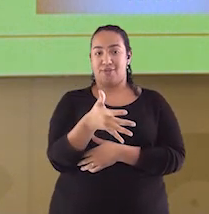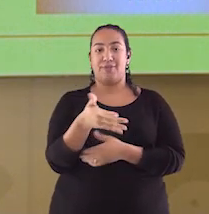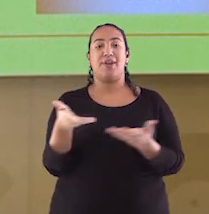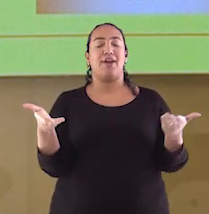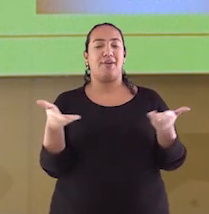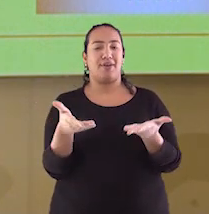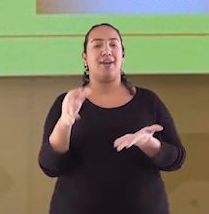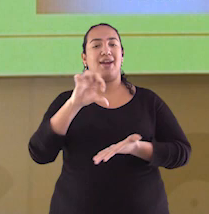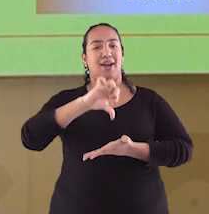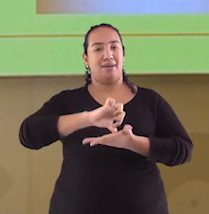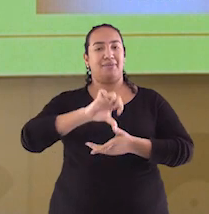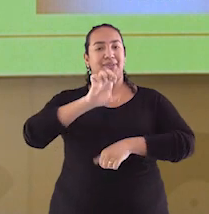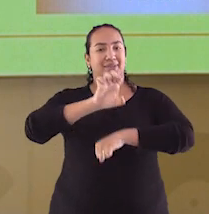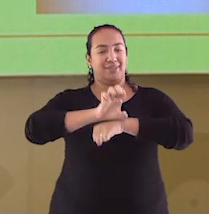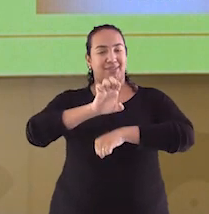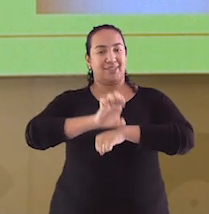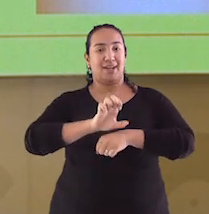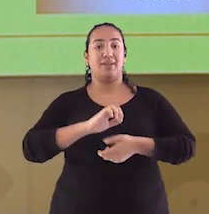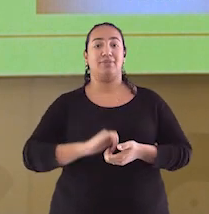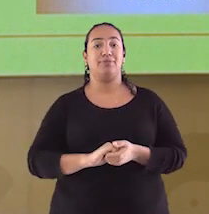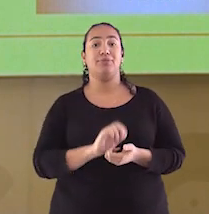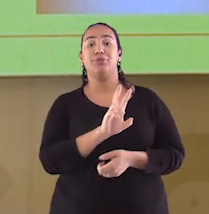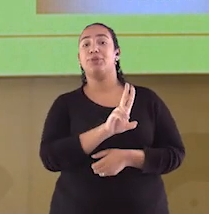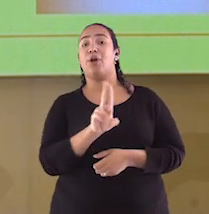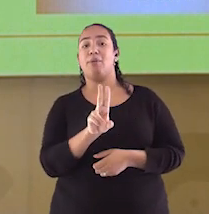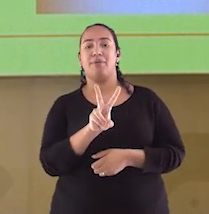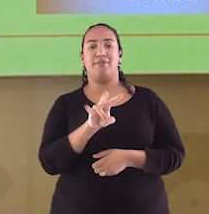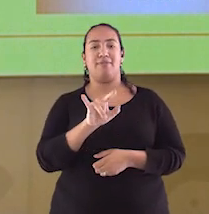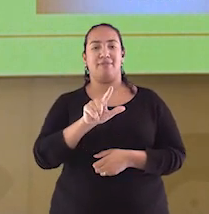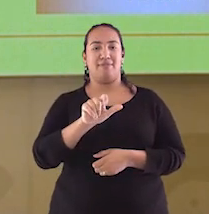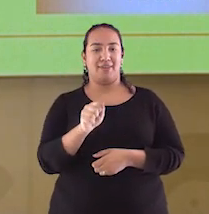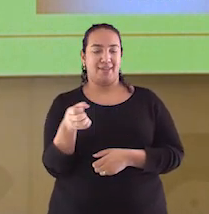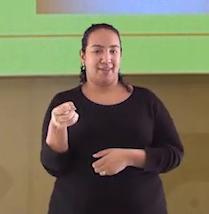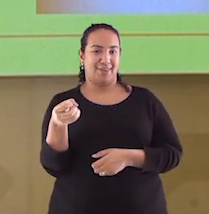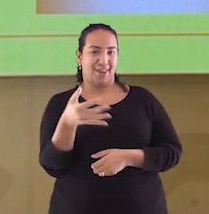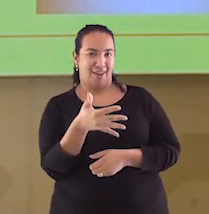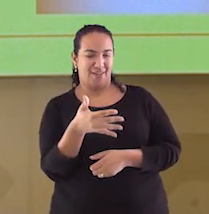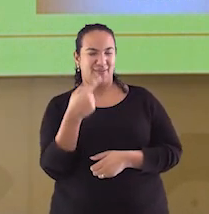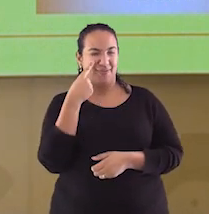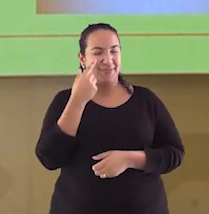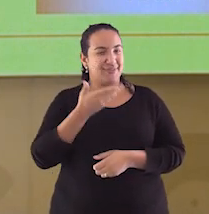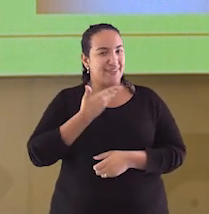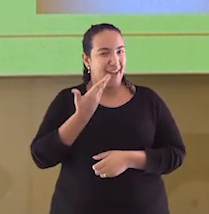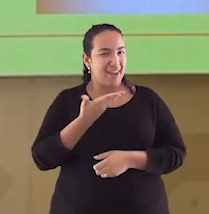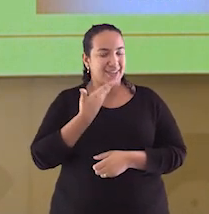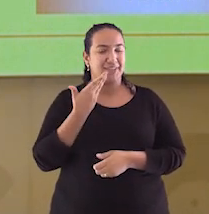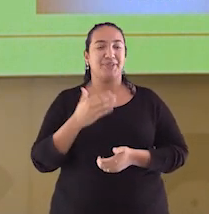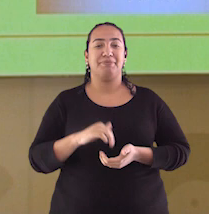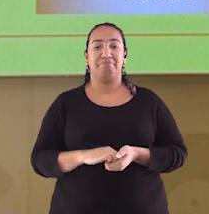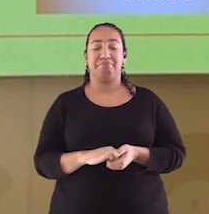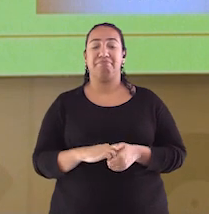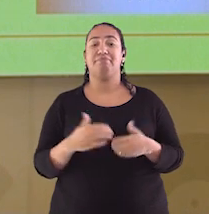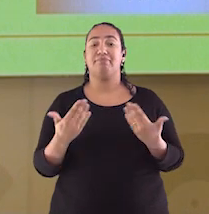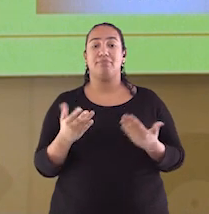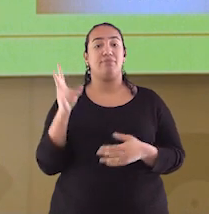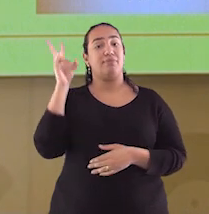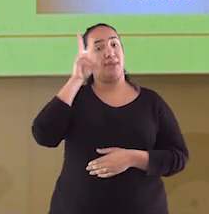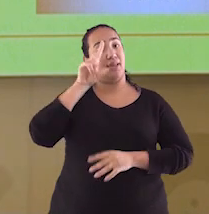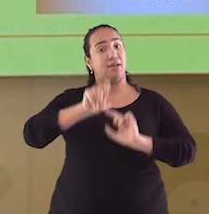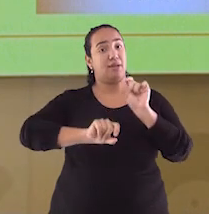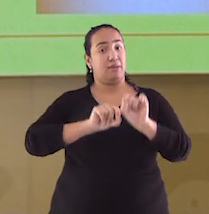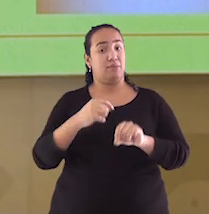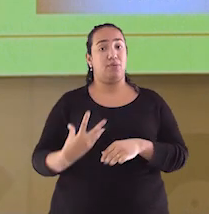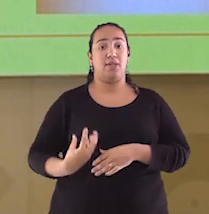tornou sede do nosso estado, a Vila Nova. Tava fácil, né? Não esquece